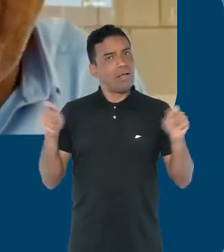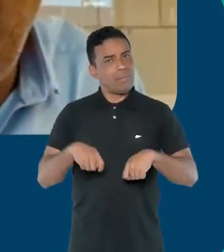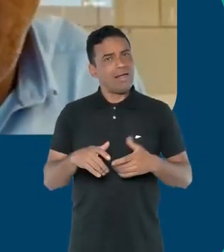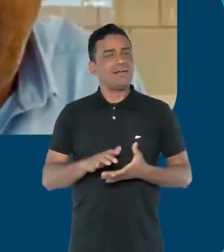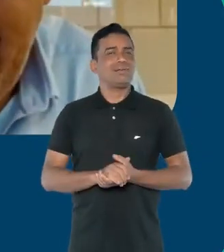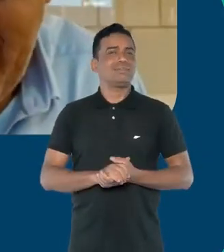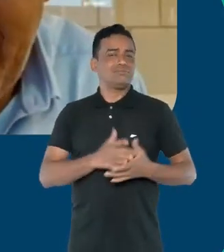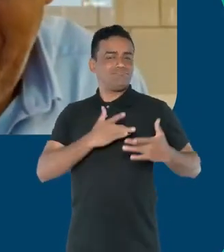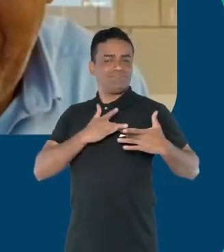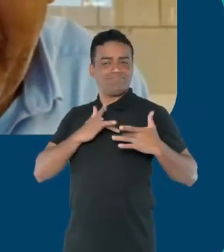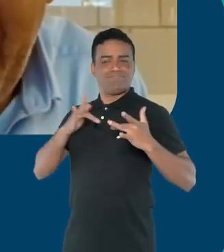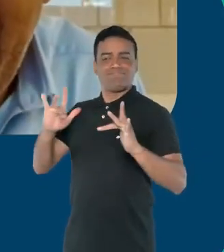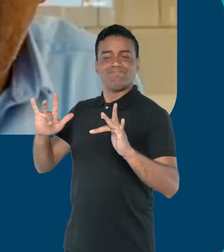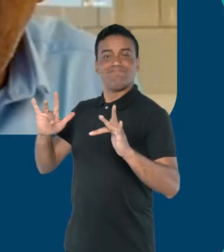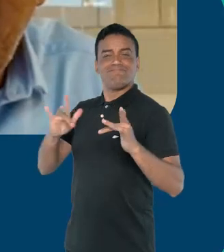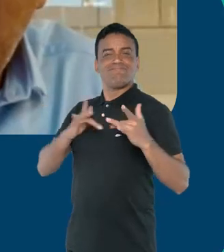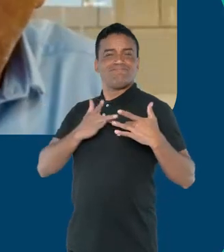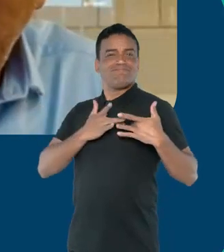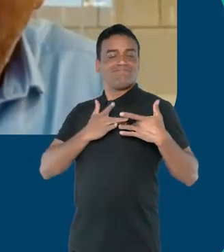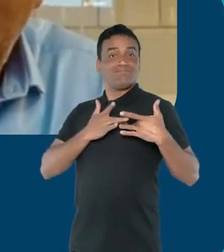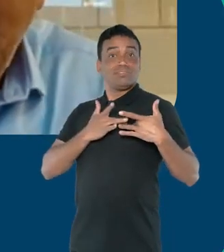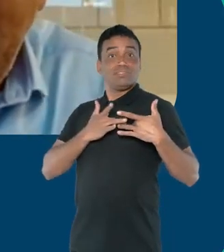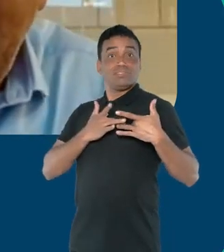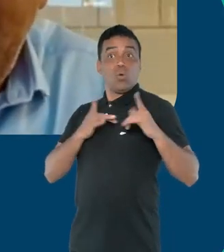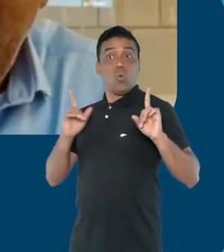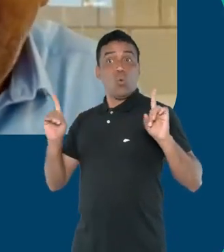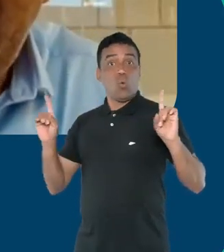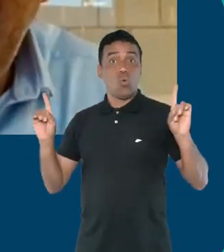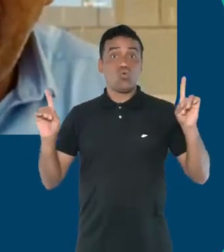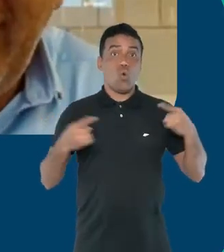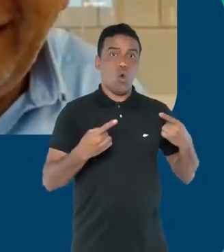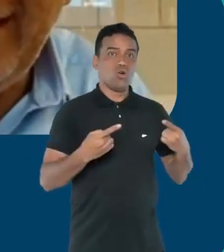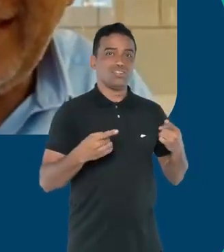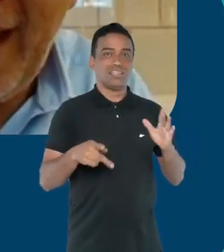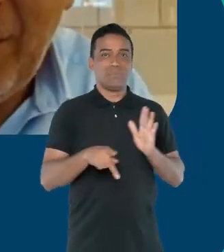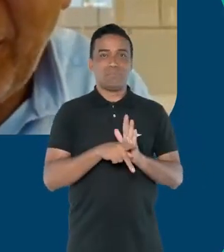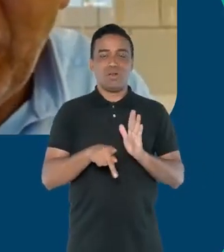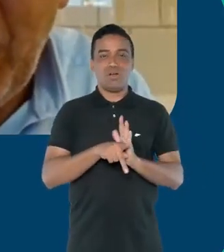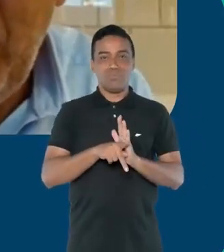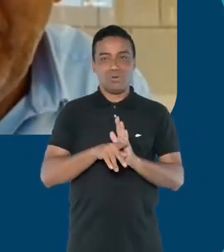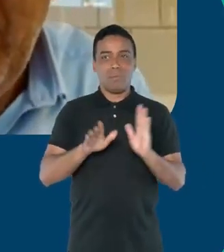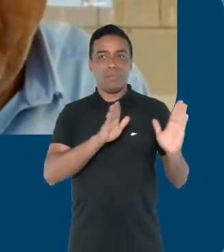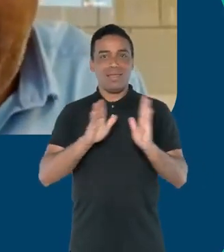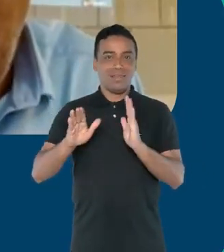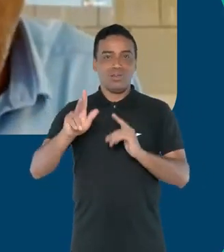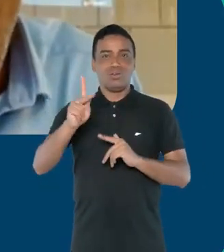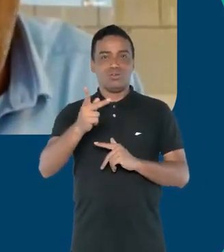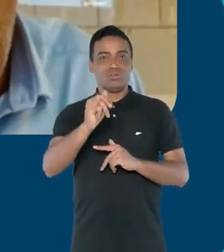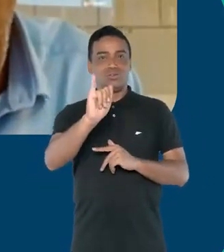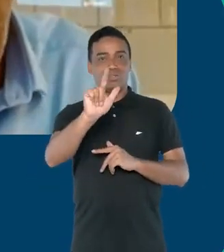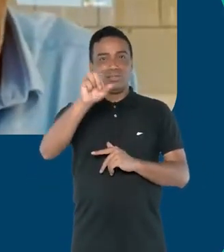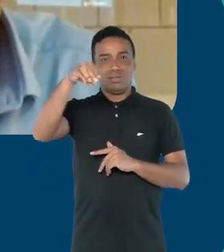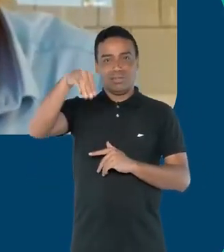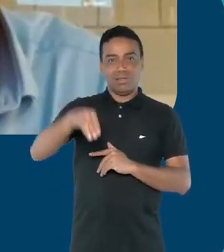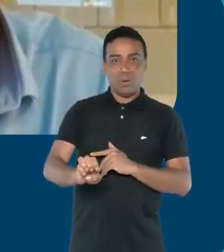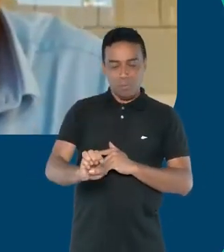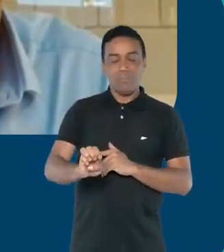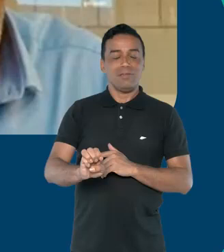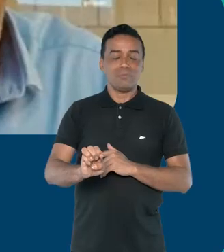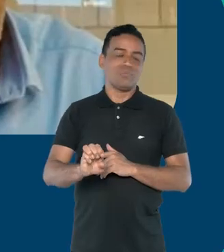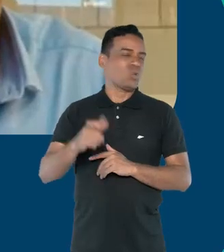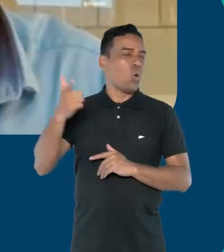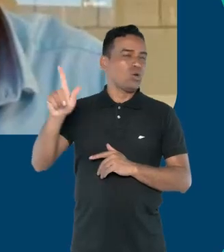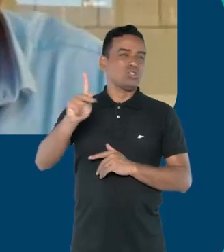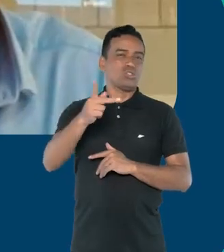também a benevolência, né? Que vai contra, inclusive, as tendências da época do Hume, né? O Hobbes e o